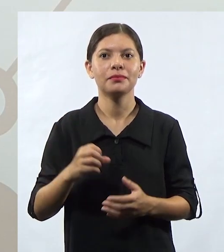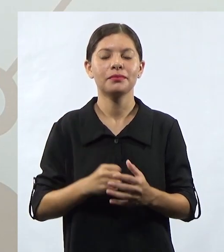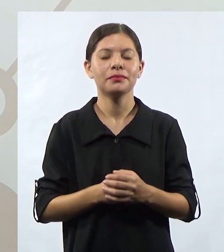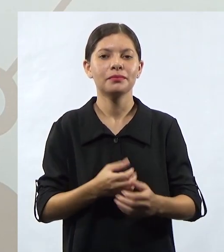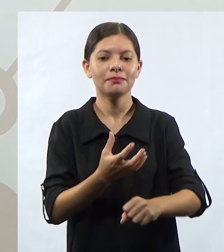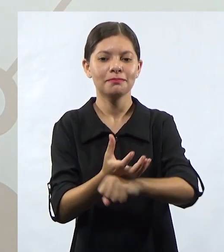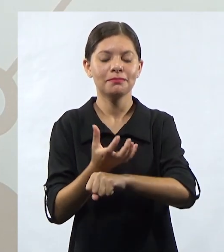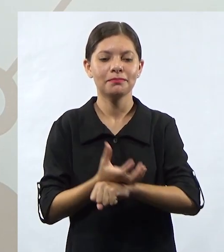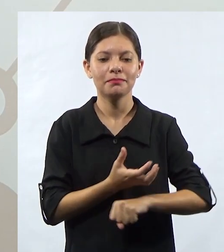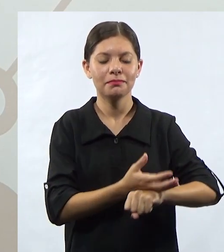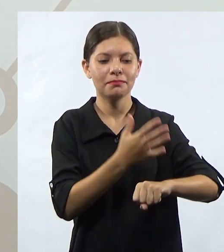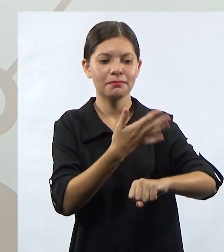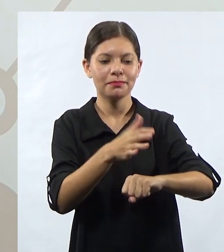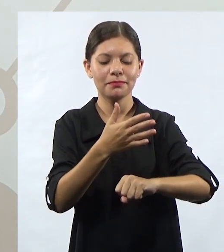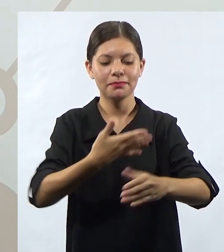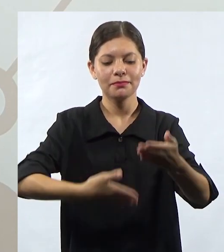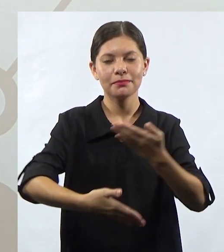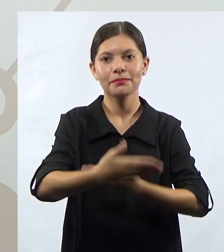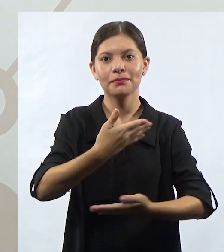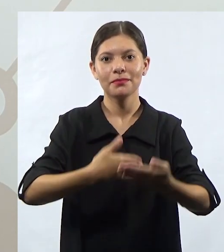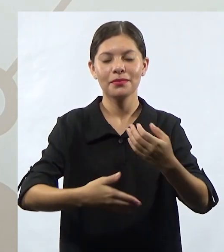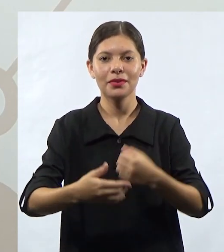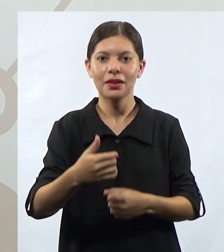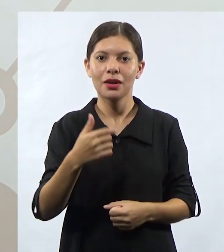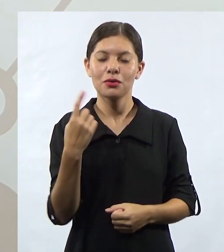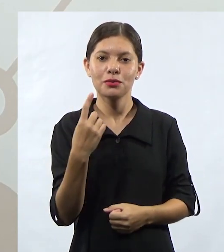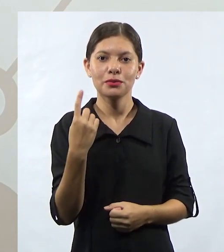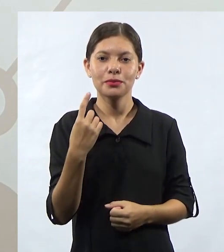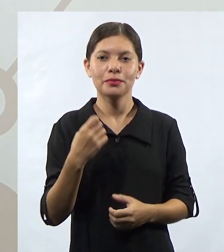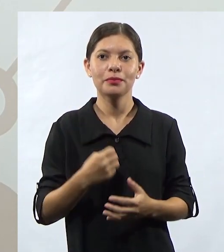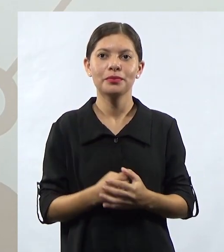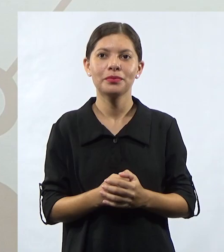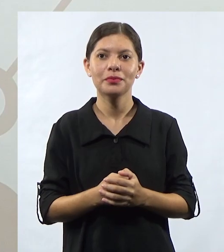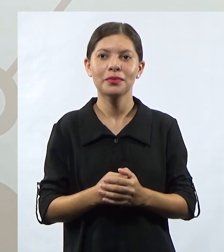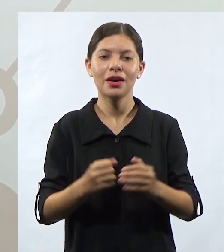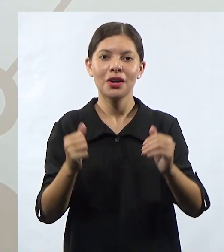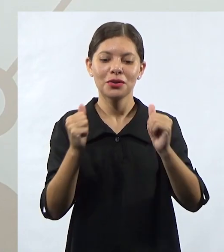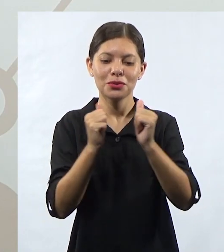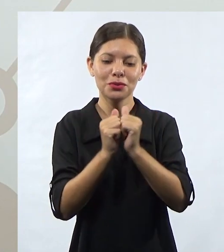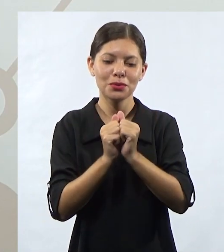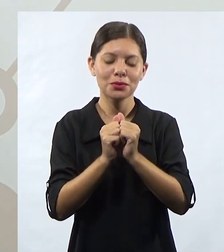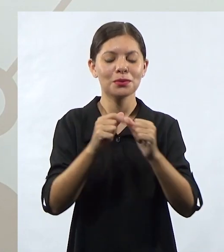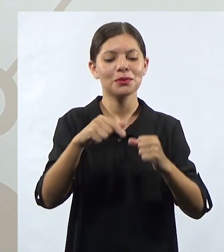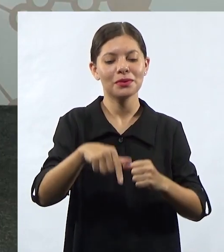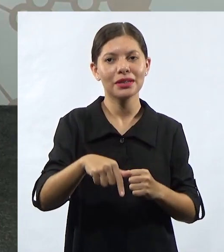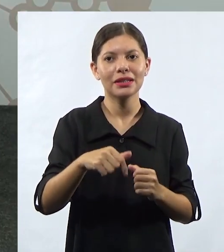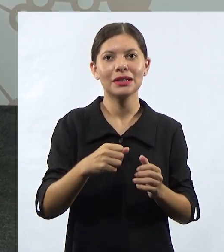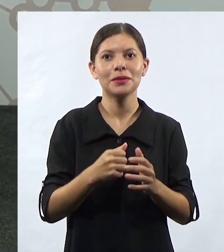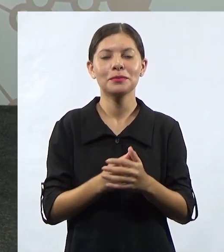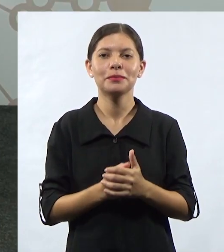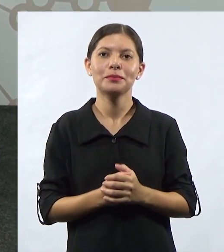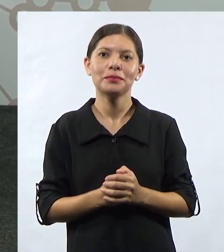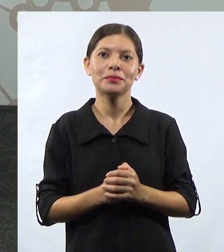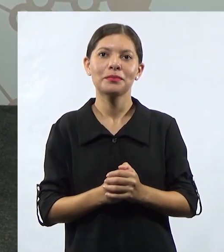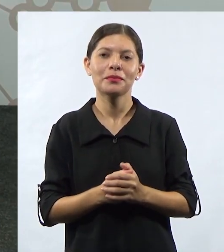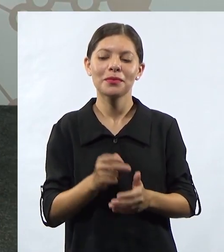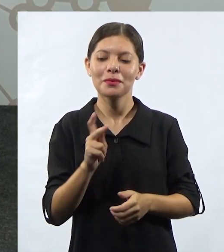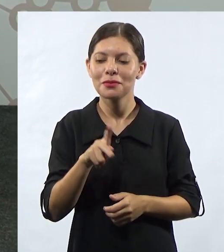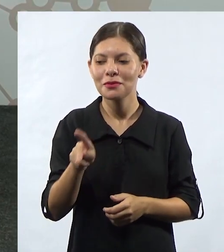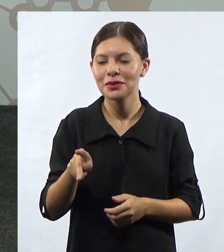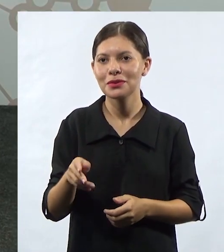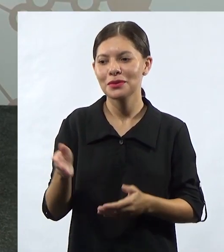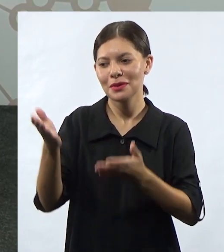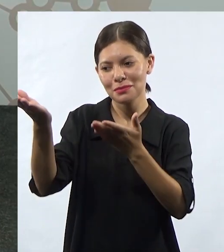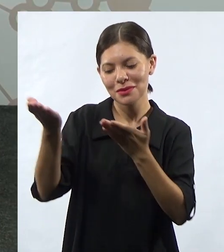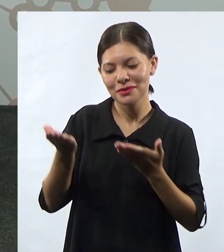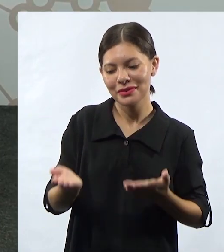1. Estou aqui juntamente com a professora Anabela. Já passo a palavra para ela se apresentar.